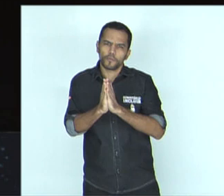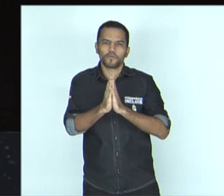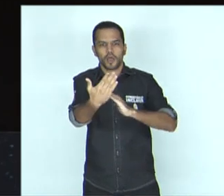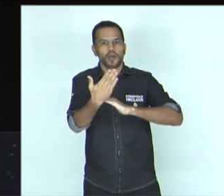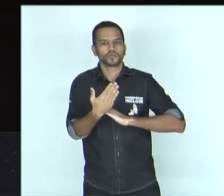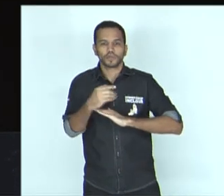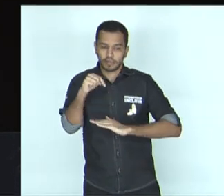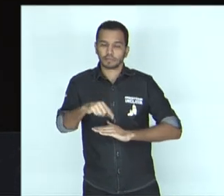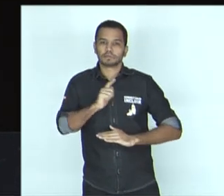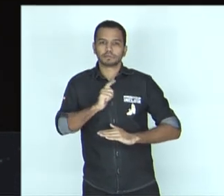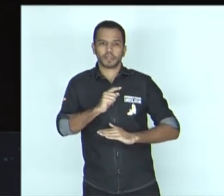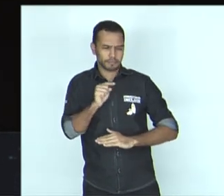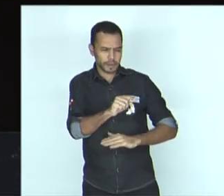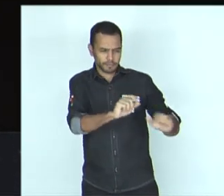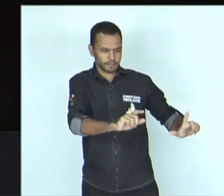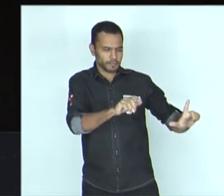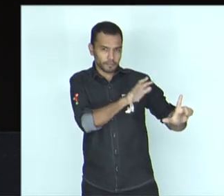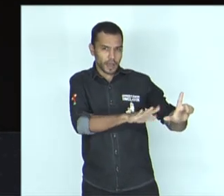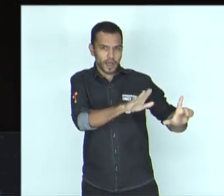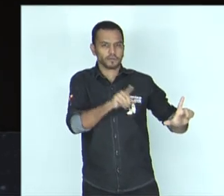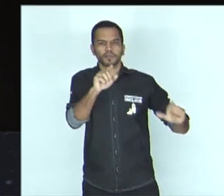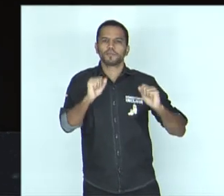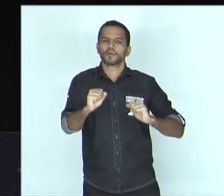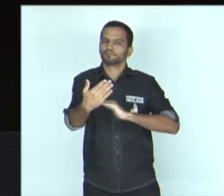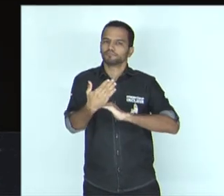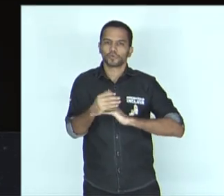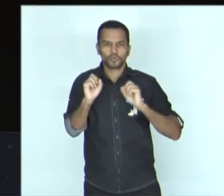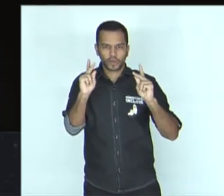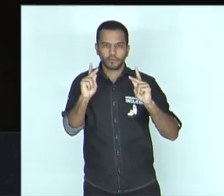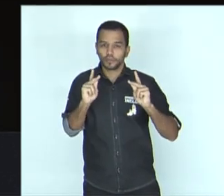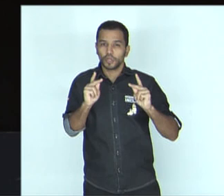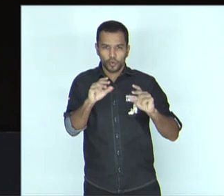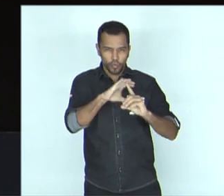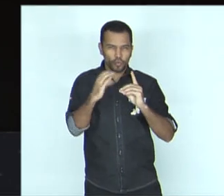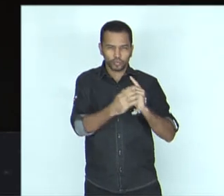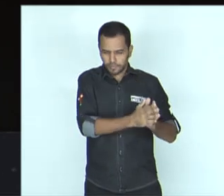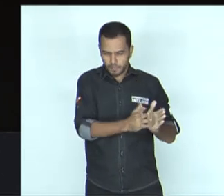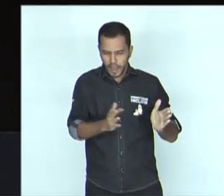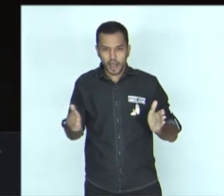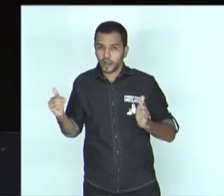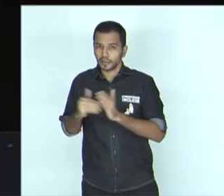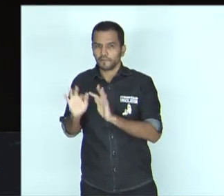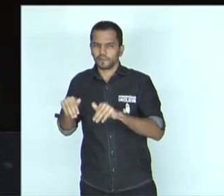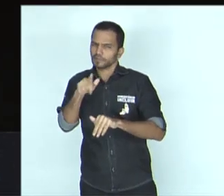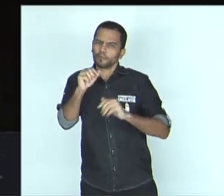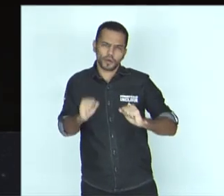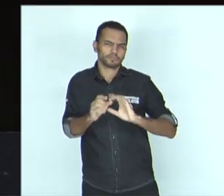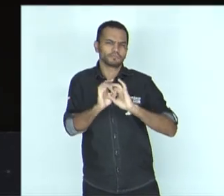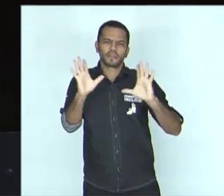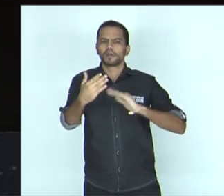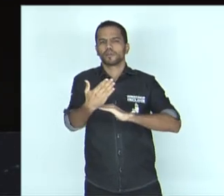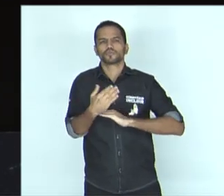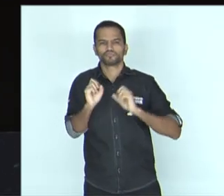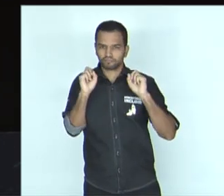pode colaborar. Até o final do culto você pode entrar aqui e ajudar da maneira que puder.